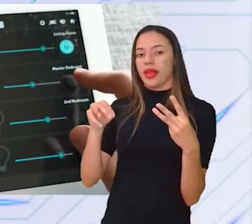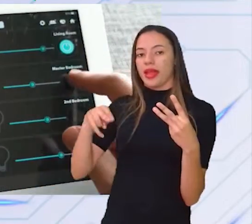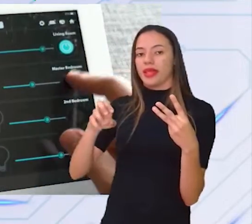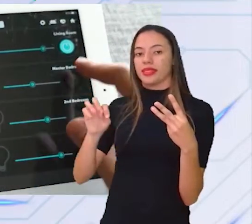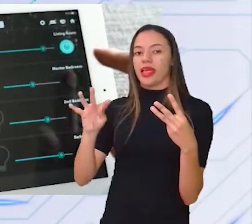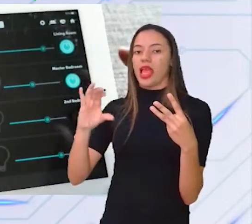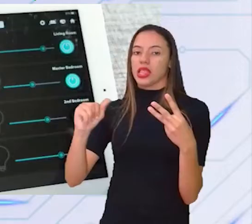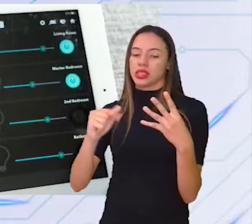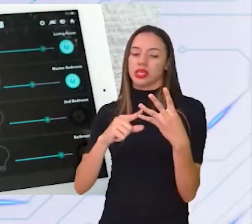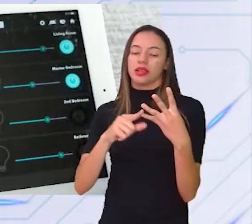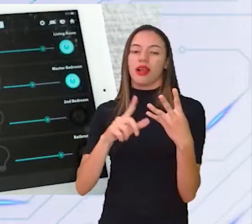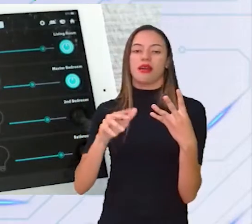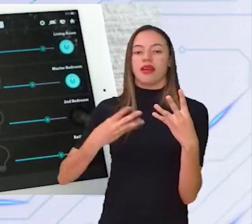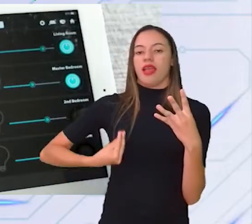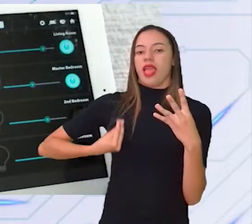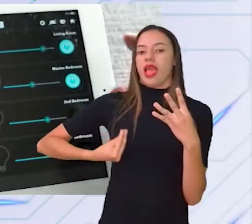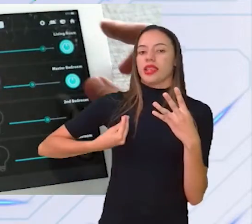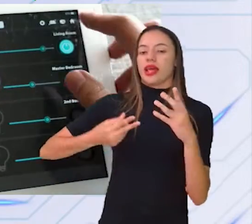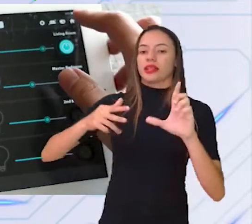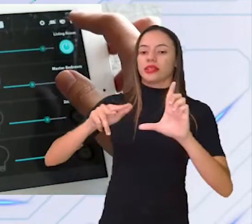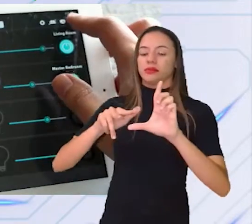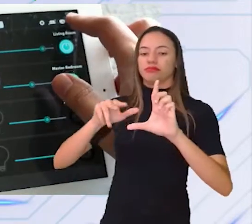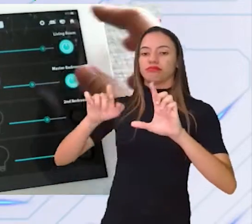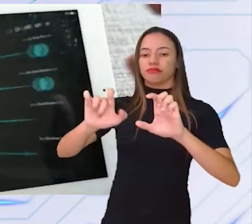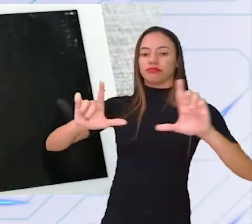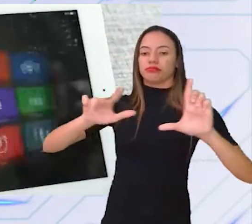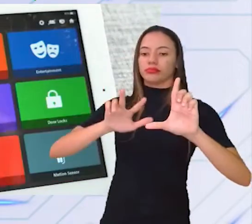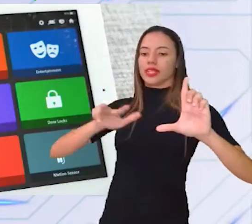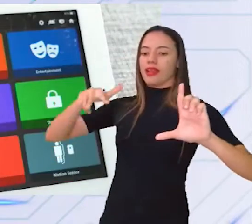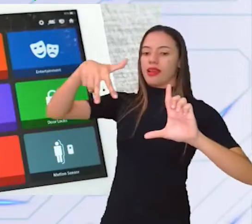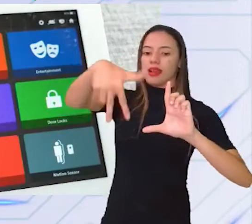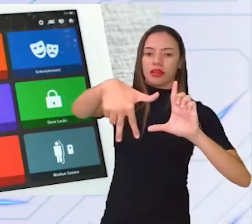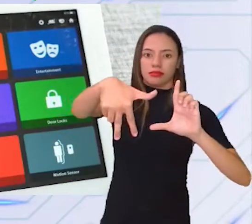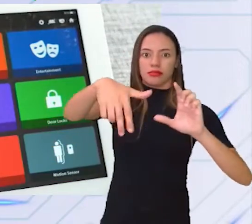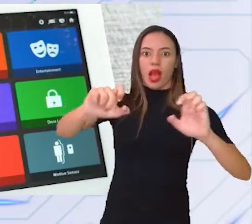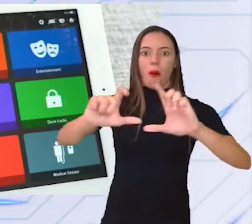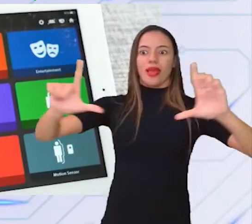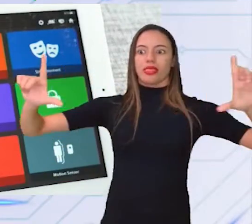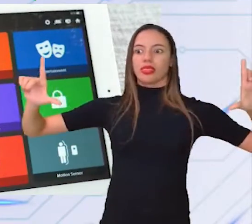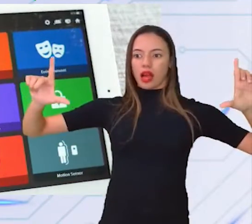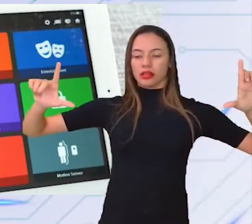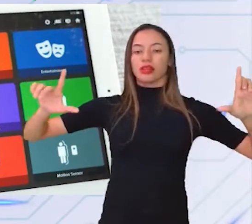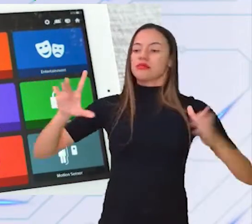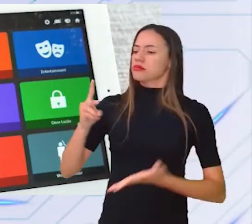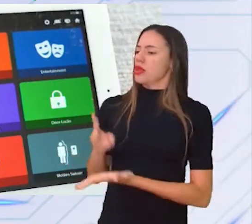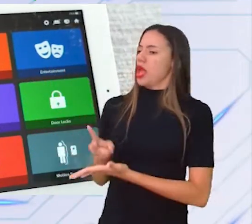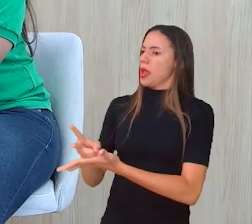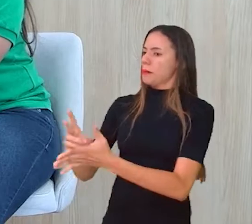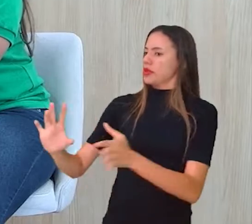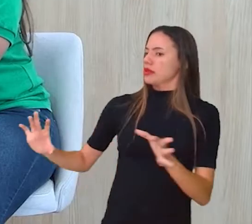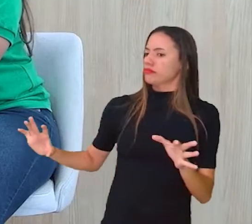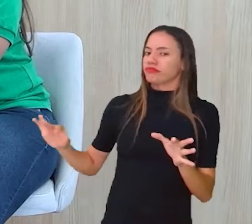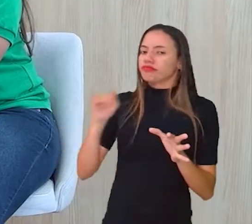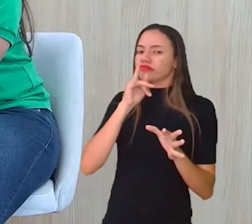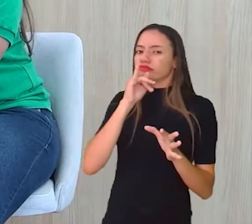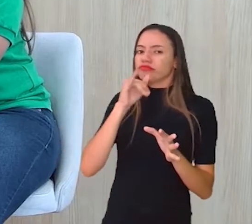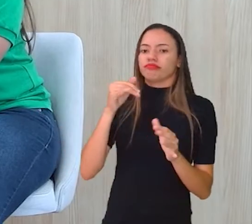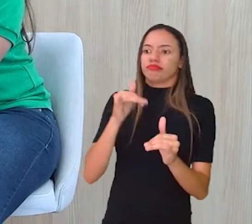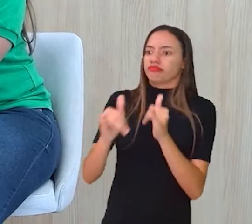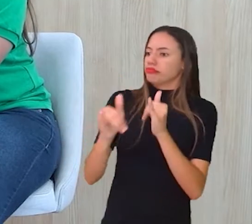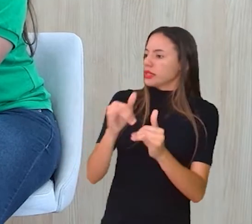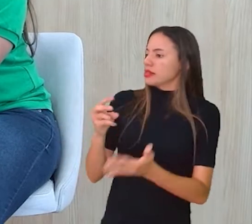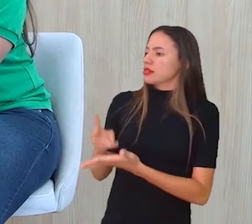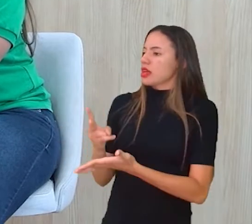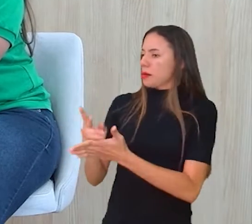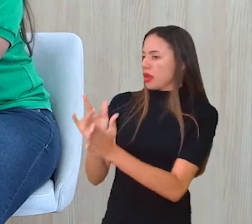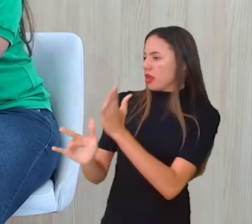a questão de você estar sempre conectado. Não é isso, Carla? Sempre conectado, a gente viu isso também. E aí, pessoal, hoje,